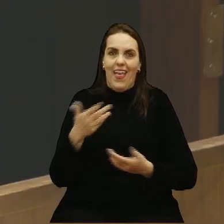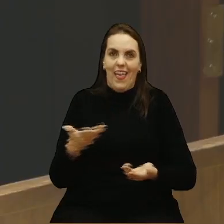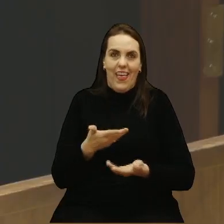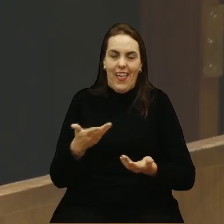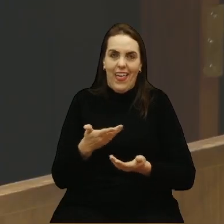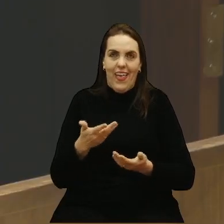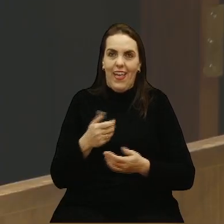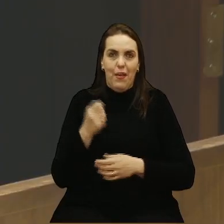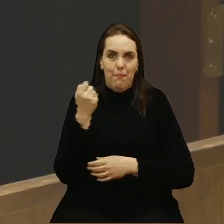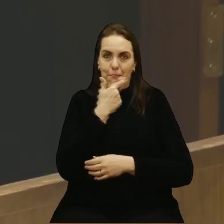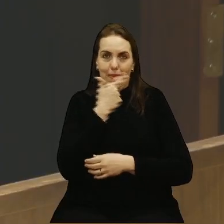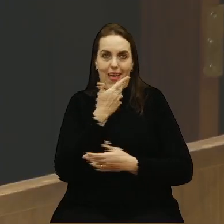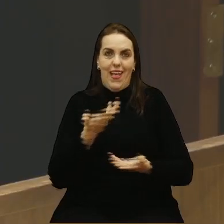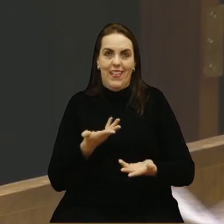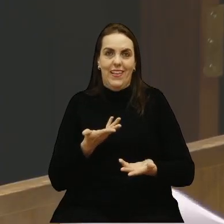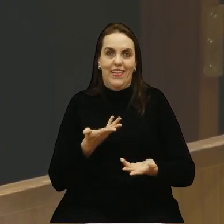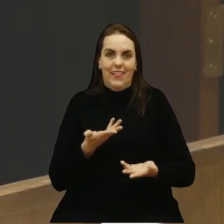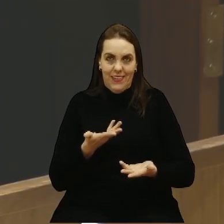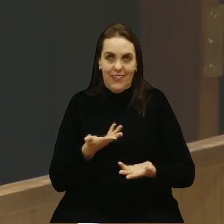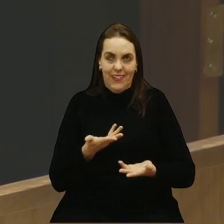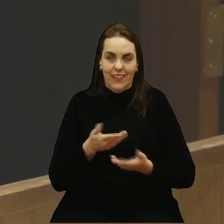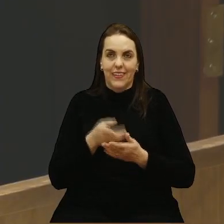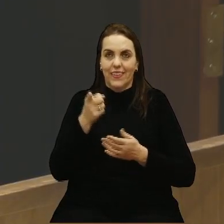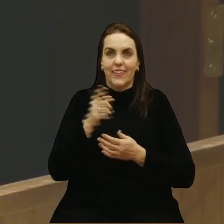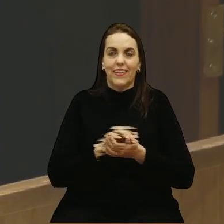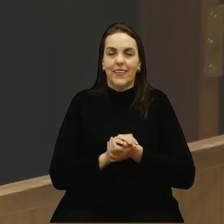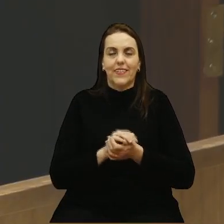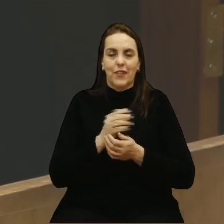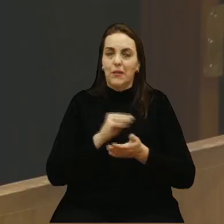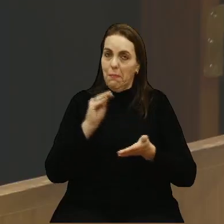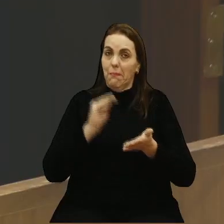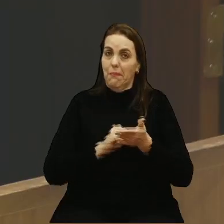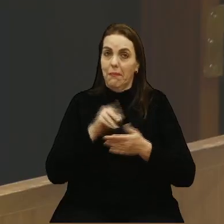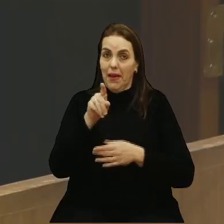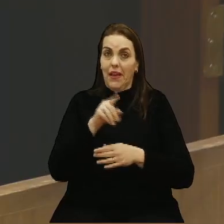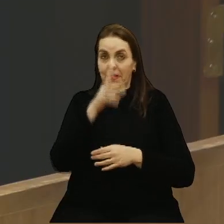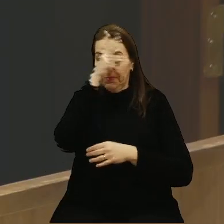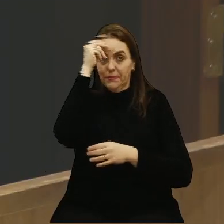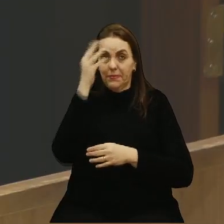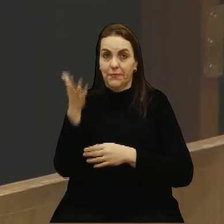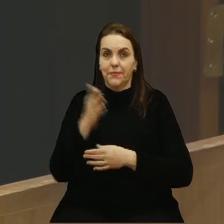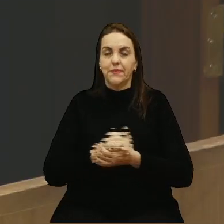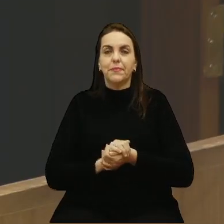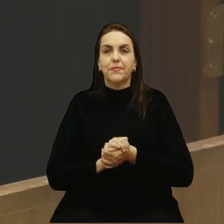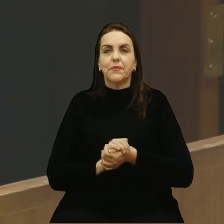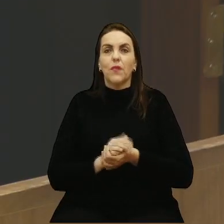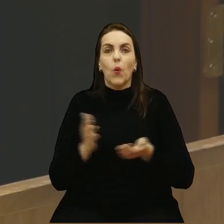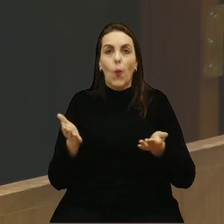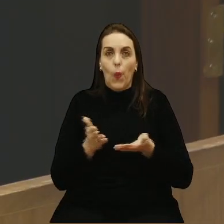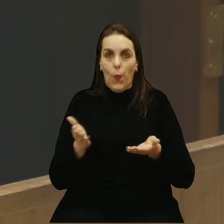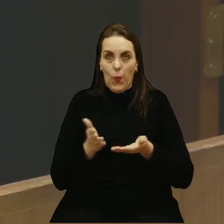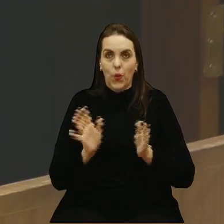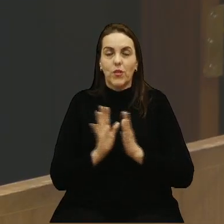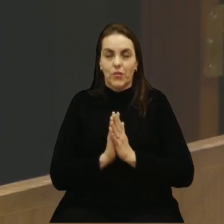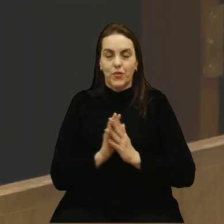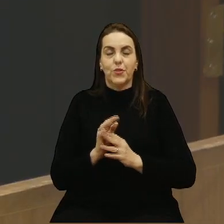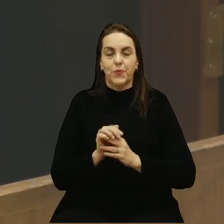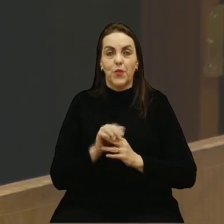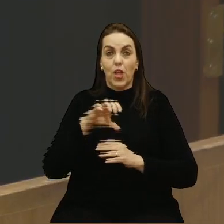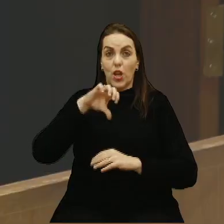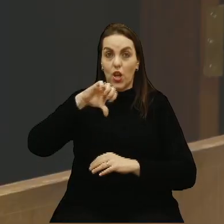rir da nossa cara, né? E está aqui na própria prefeitura. Hoje, nós contamos com